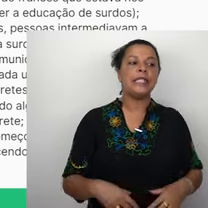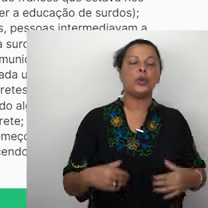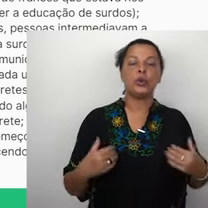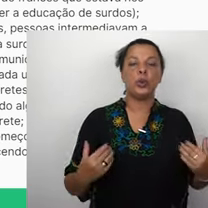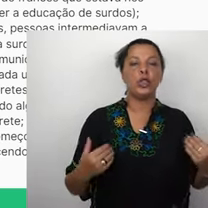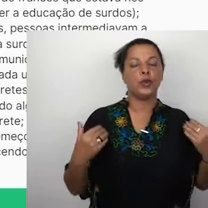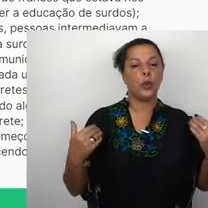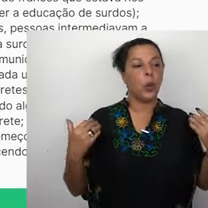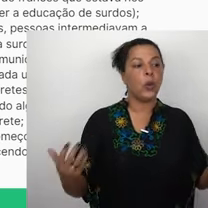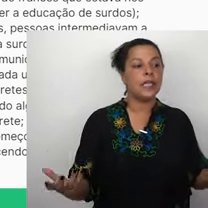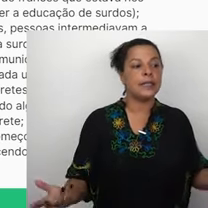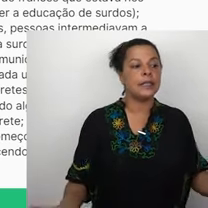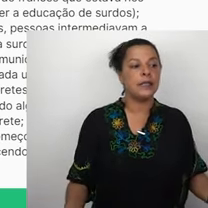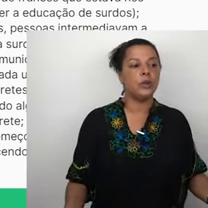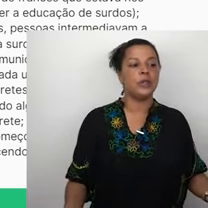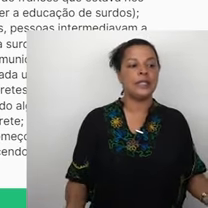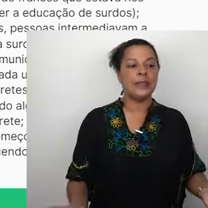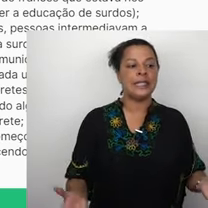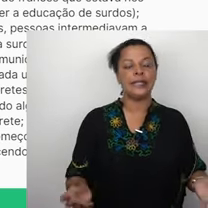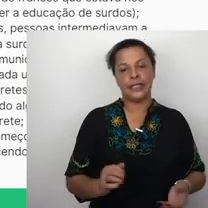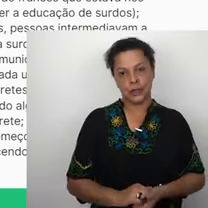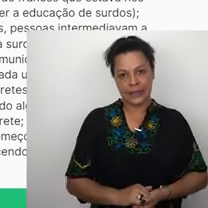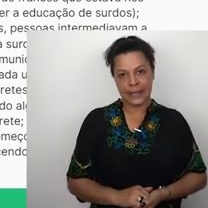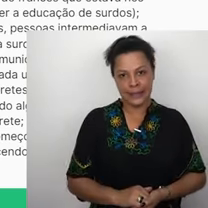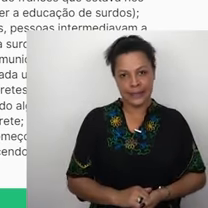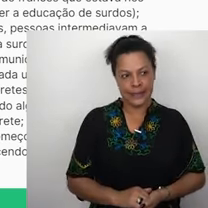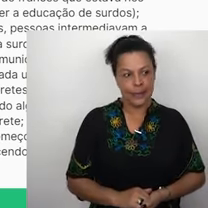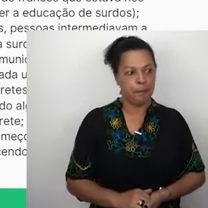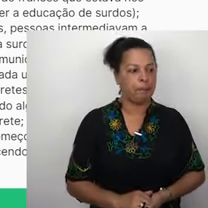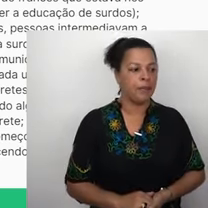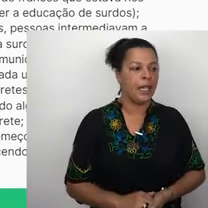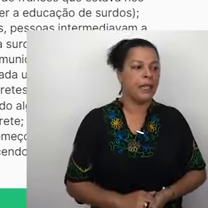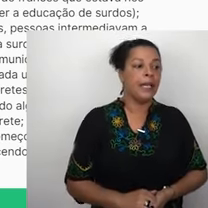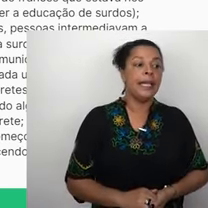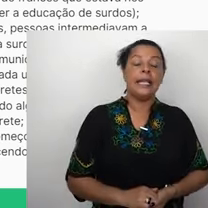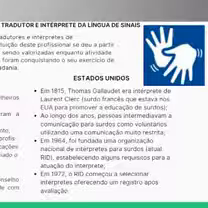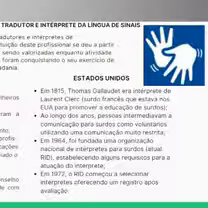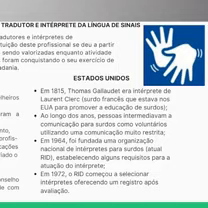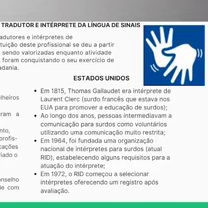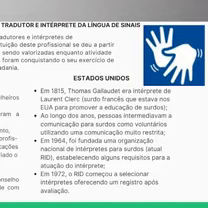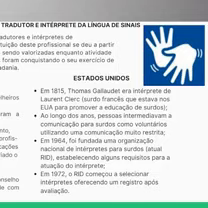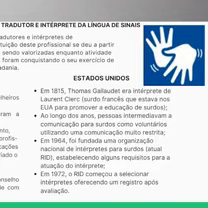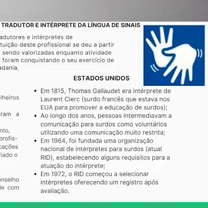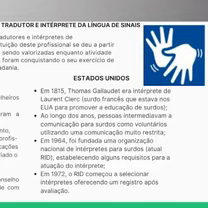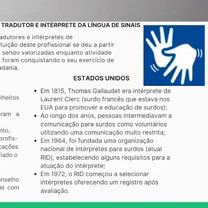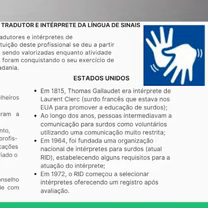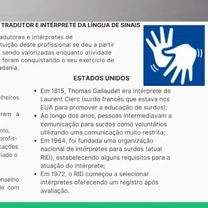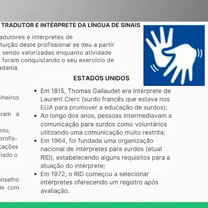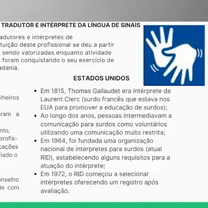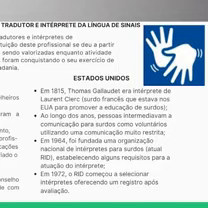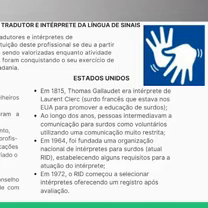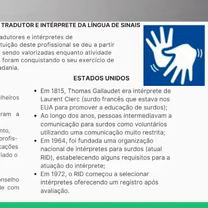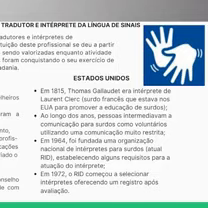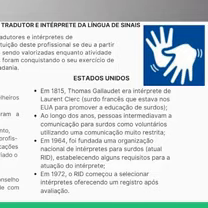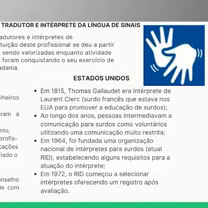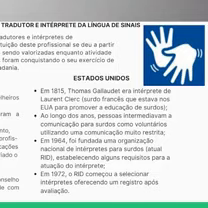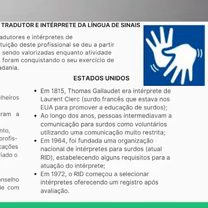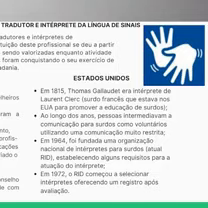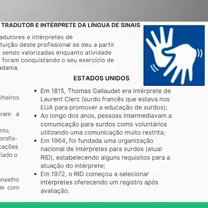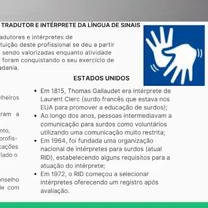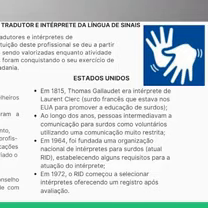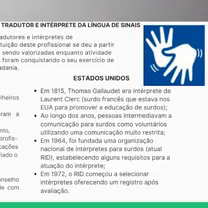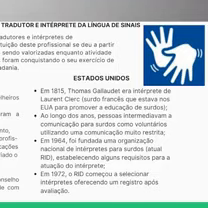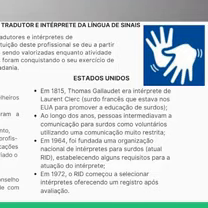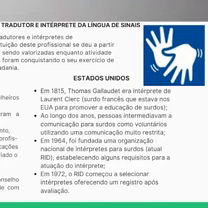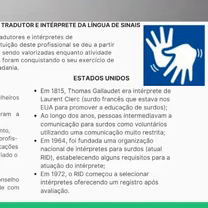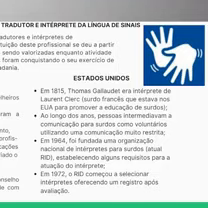na medida em que os surdos foram conquistando seu exercício de cidadania. Então, a gente tem um caso na Suécia, nos